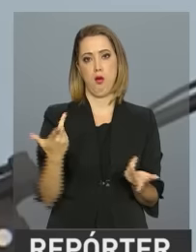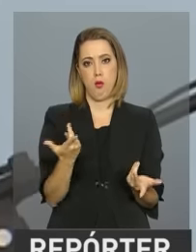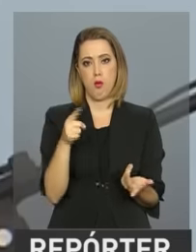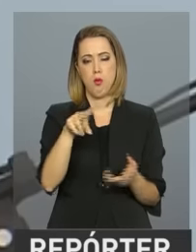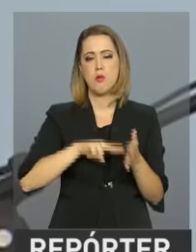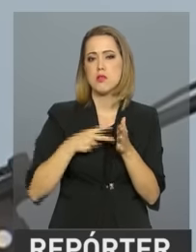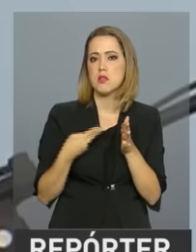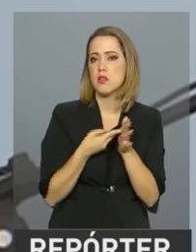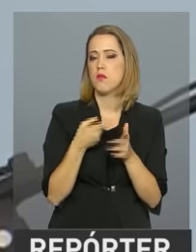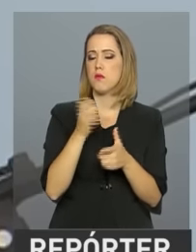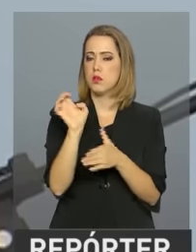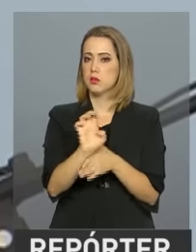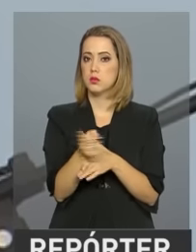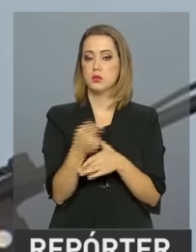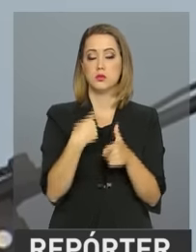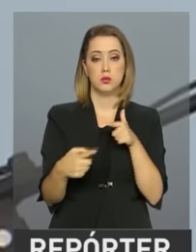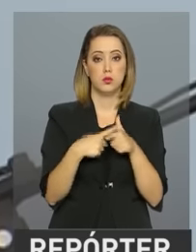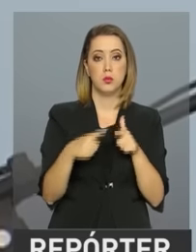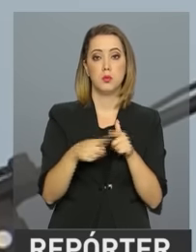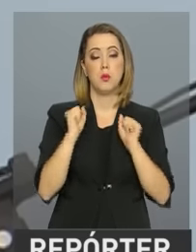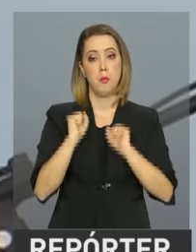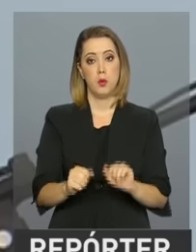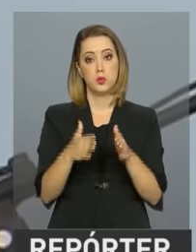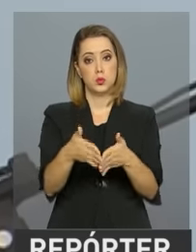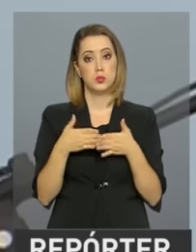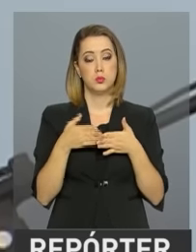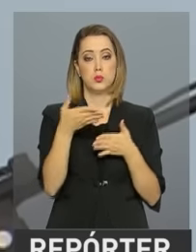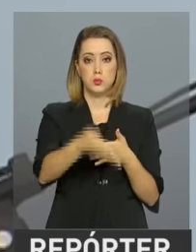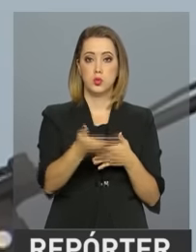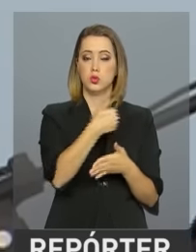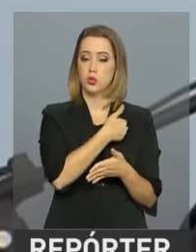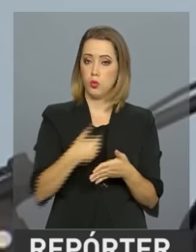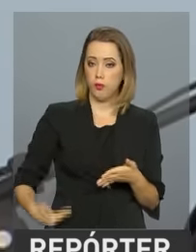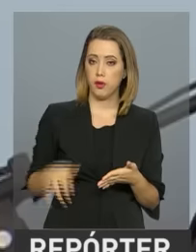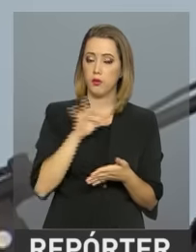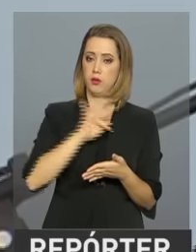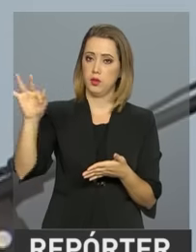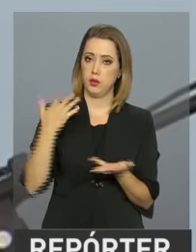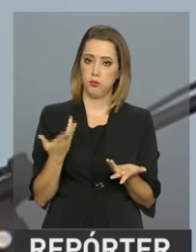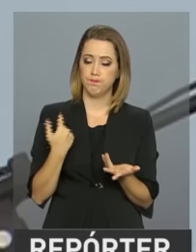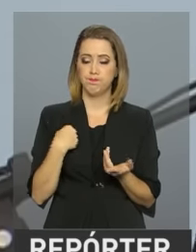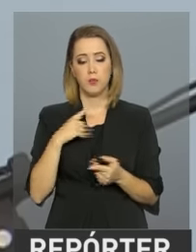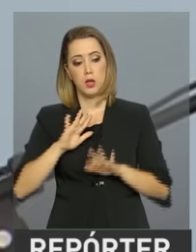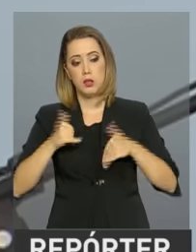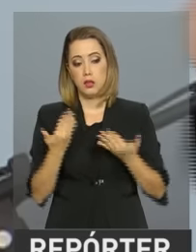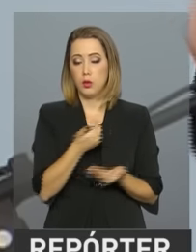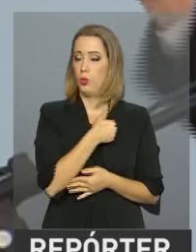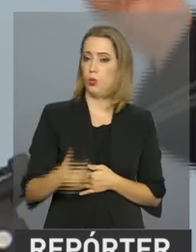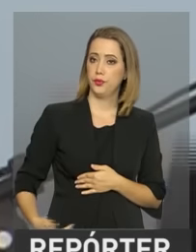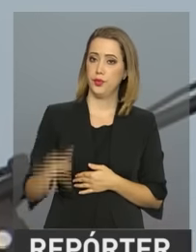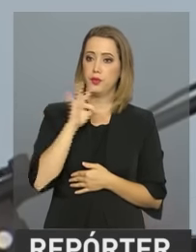os Estados em grandes dificuldades poderão pleiteá-lo à União Federal e a união Federal def